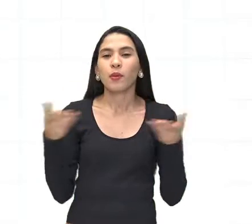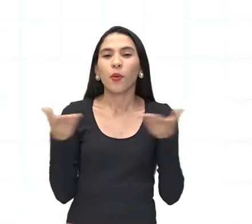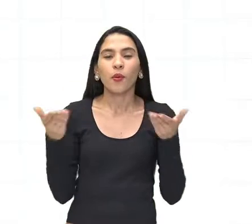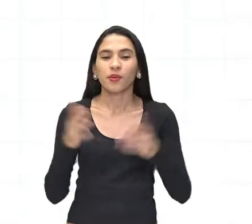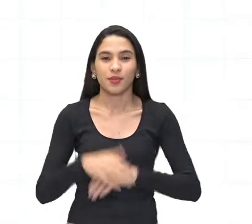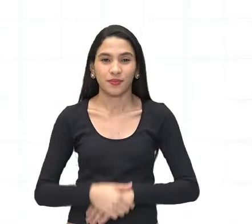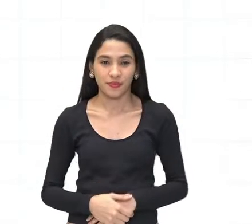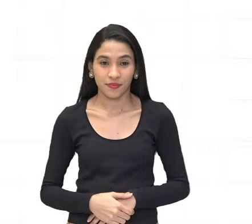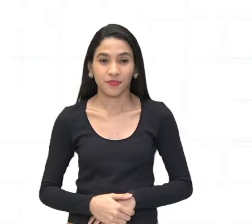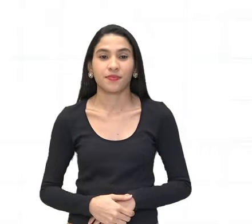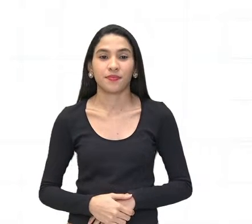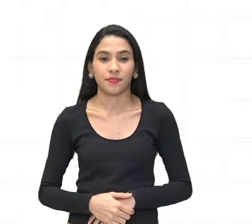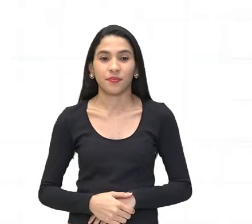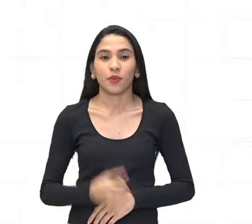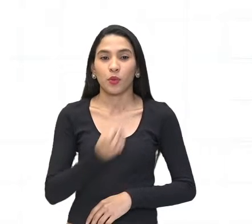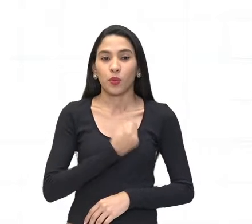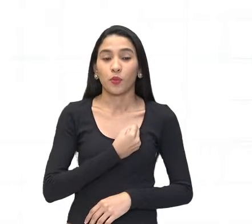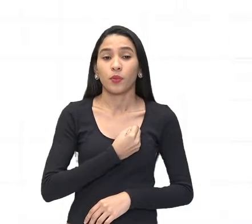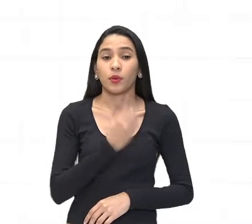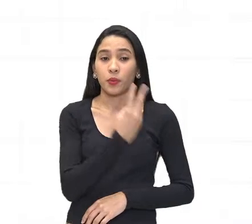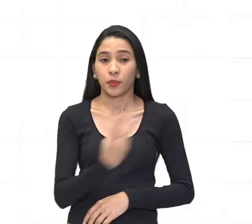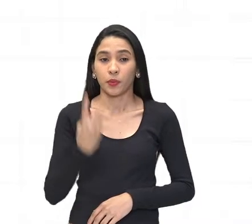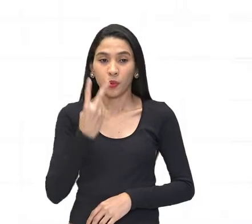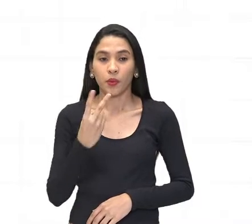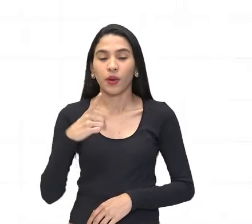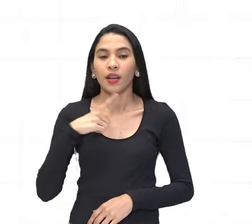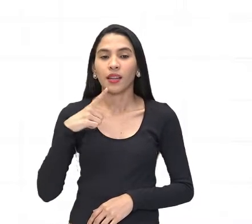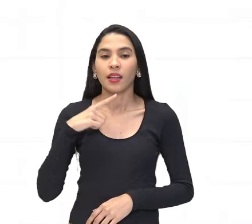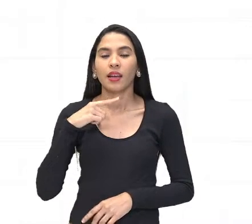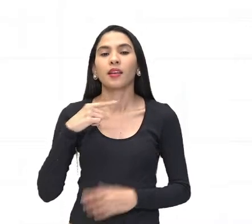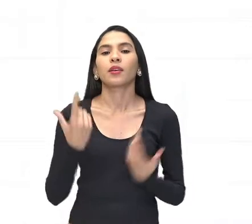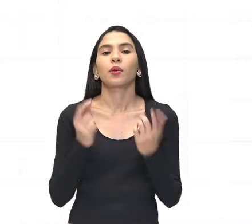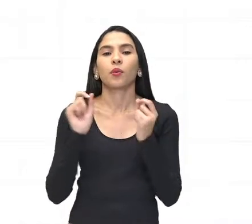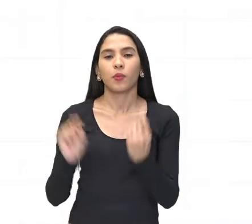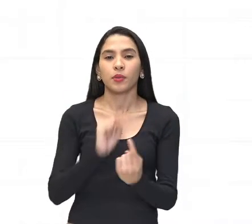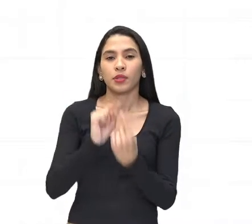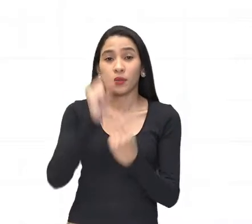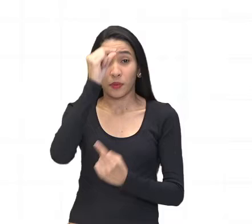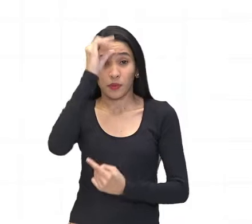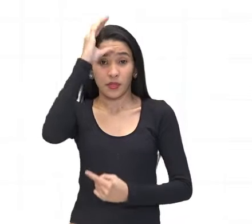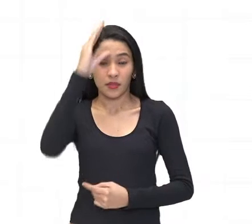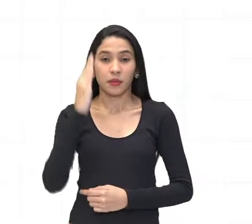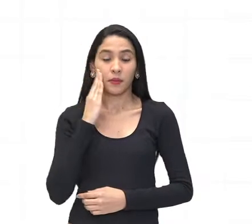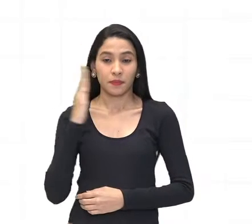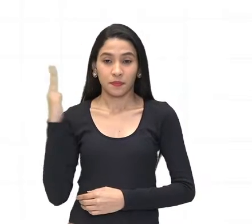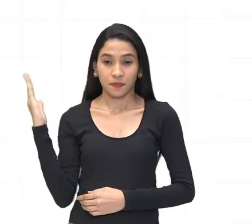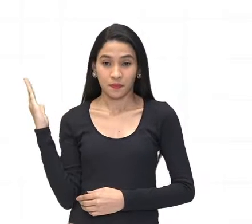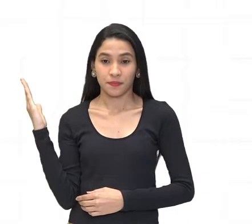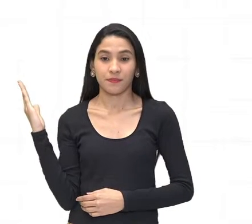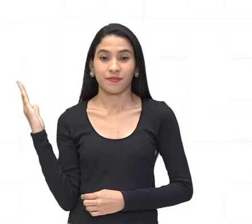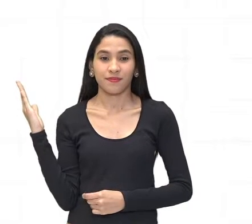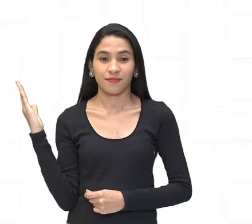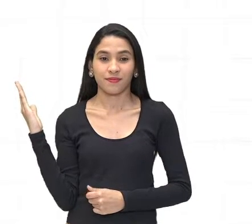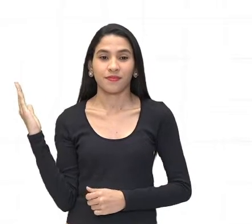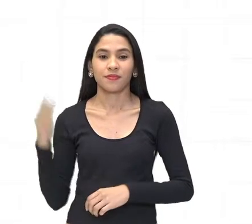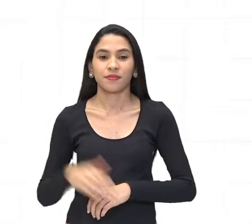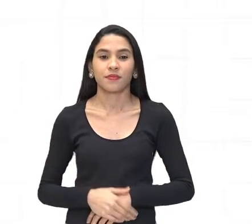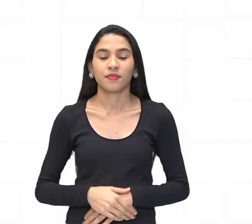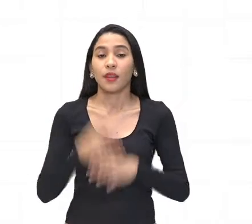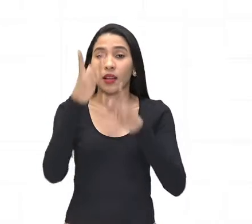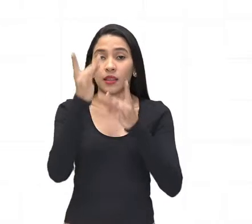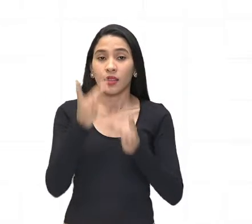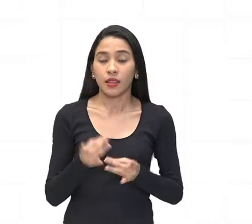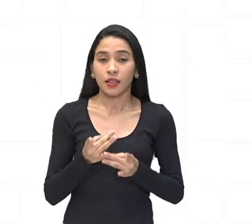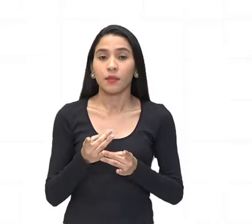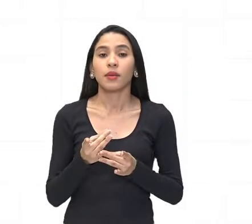aula. Então, a nossa aula de número 2 tem por objeto de conhecimento composição do ar. E